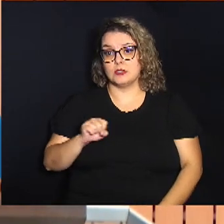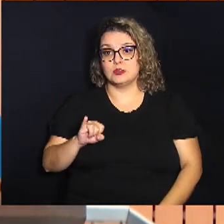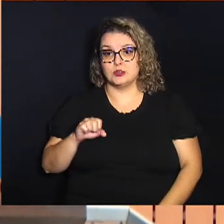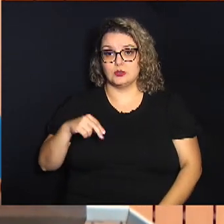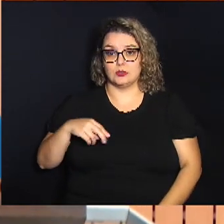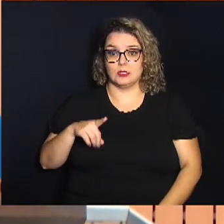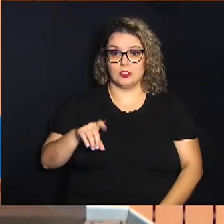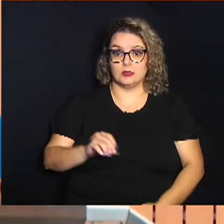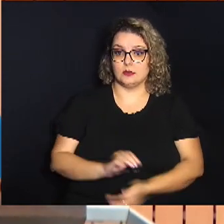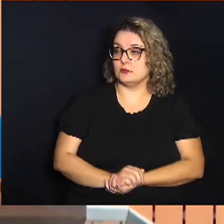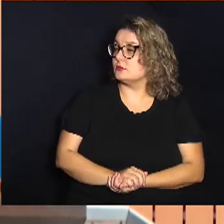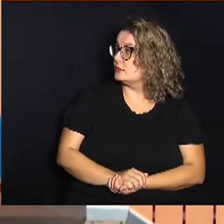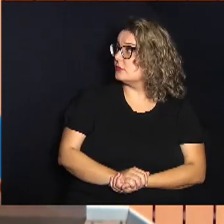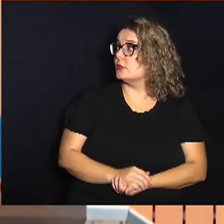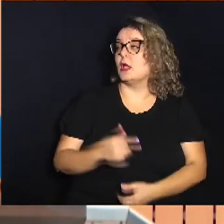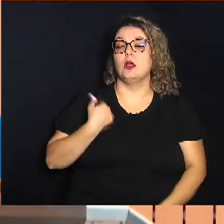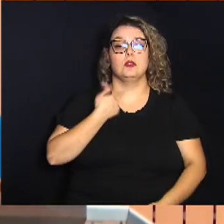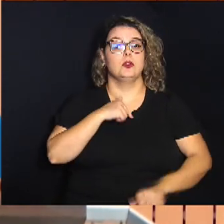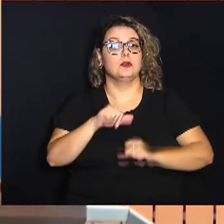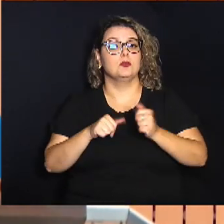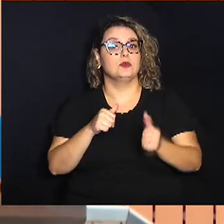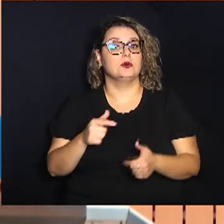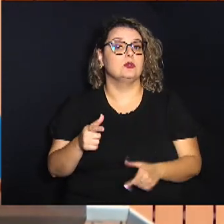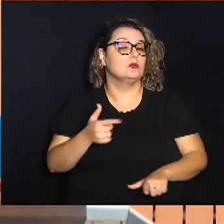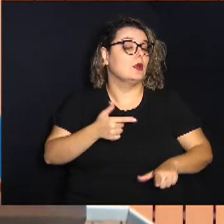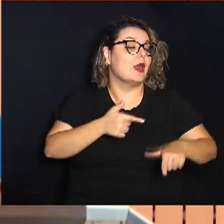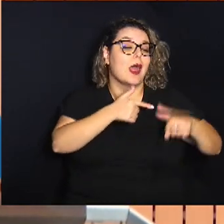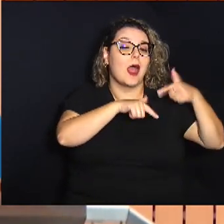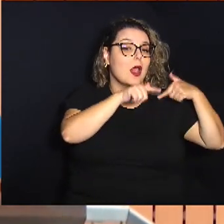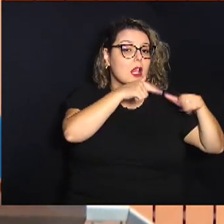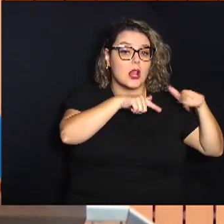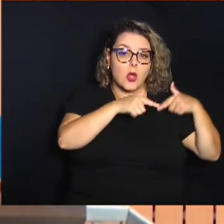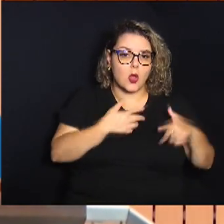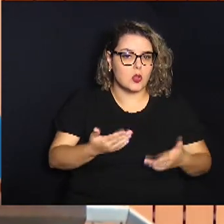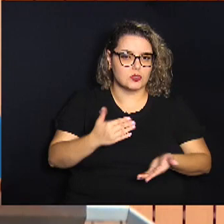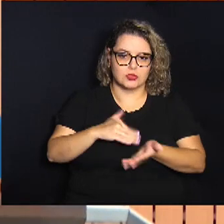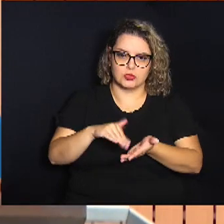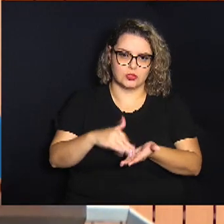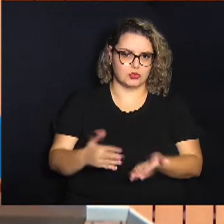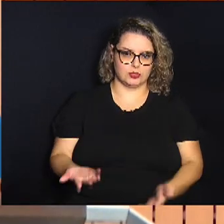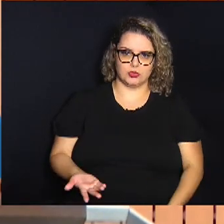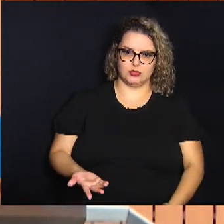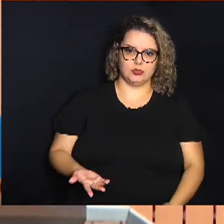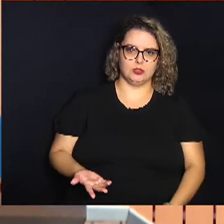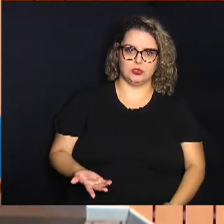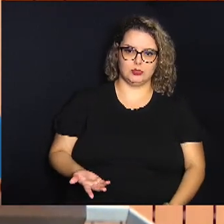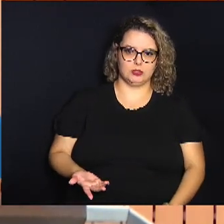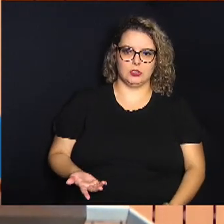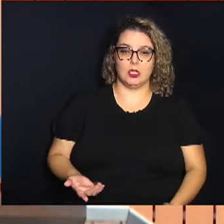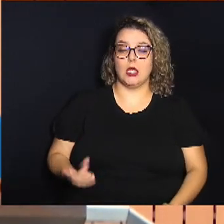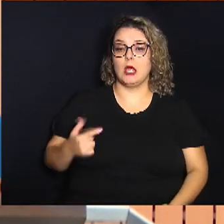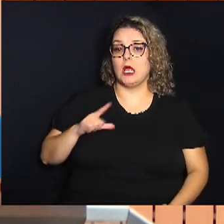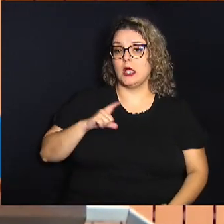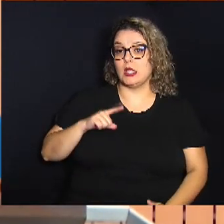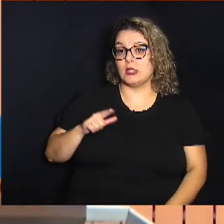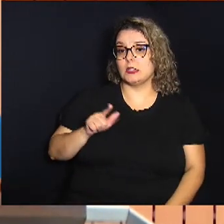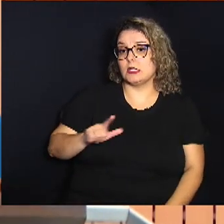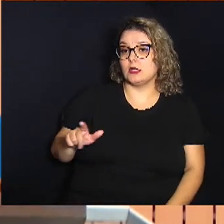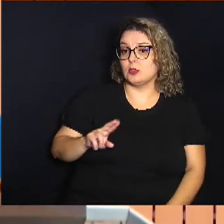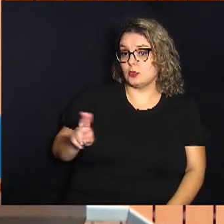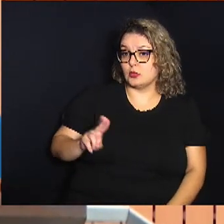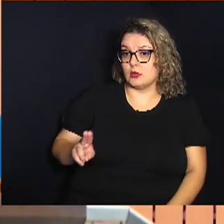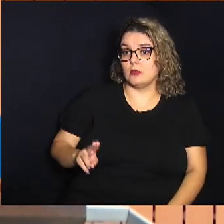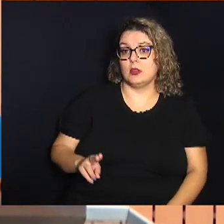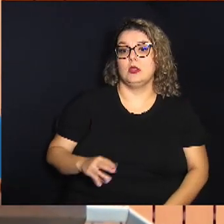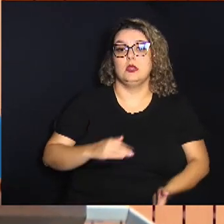a lógica da Secretaria. Atualmente, a Secretaria Municipal de Assistência Social, ela tem o nome Secretaria Municipal de